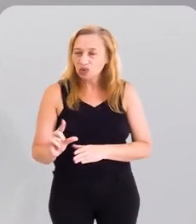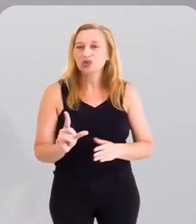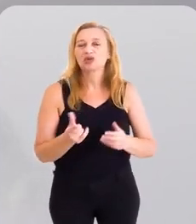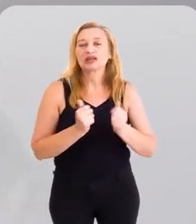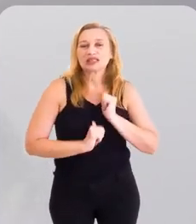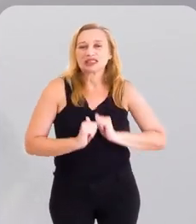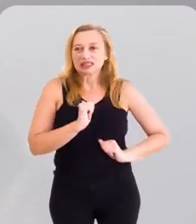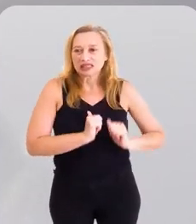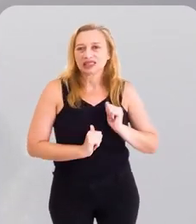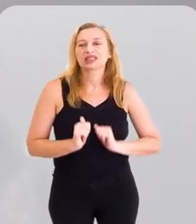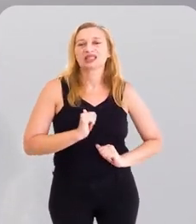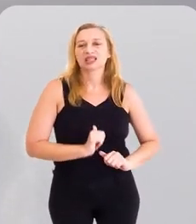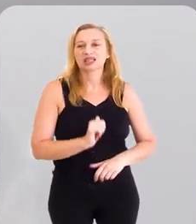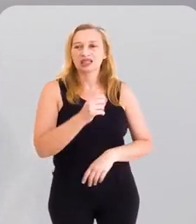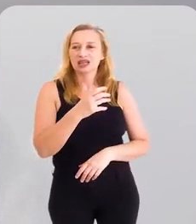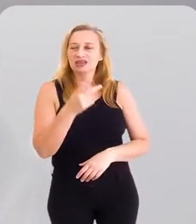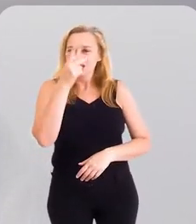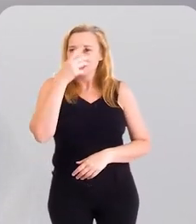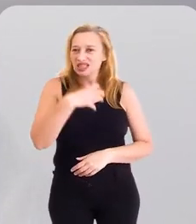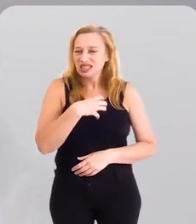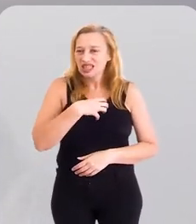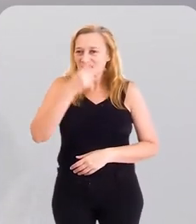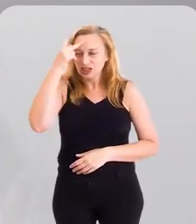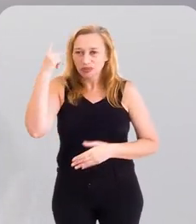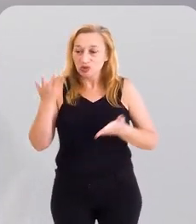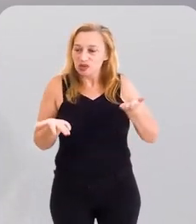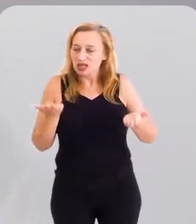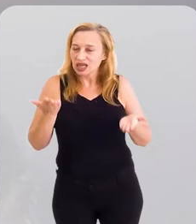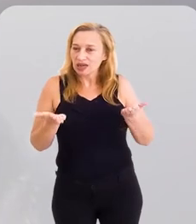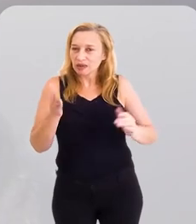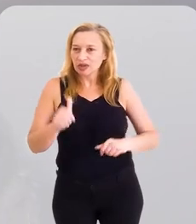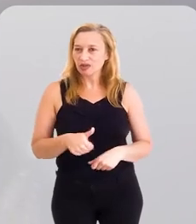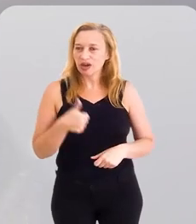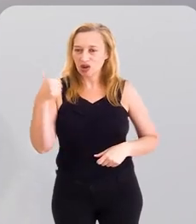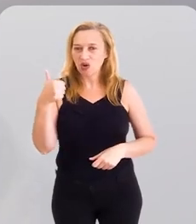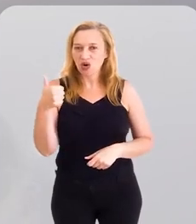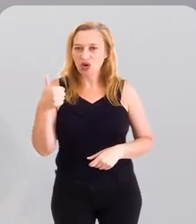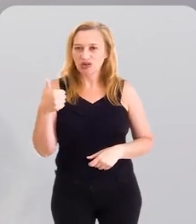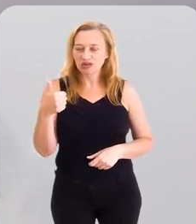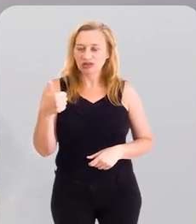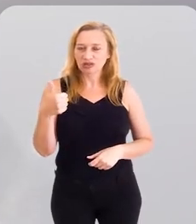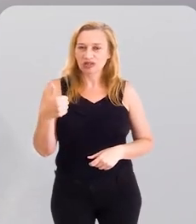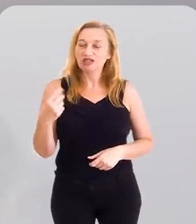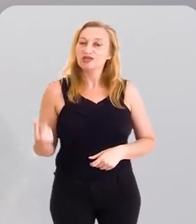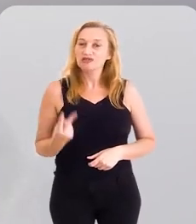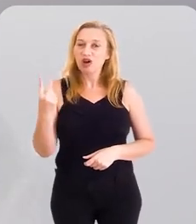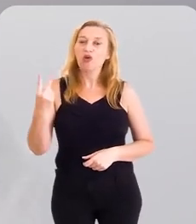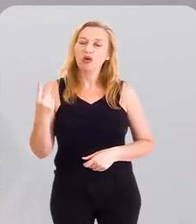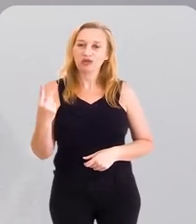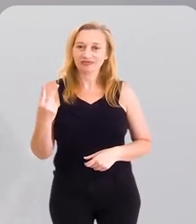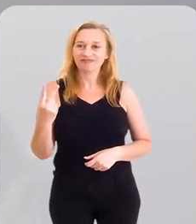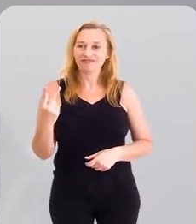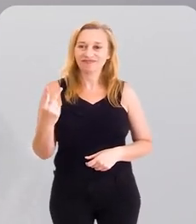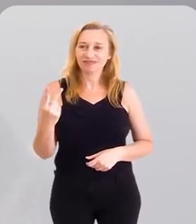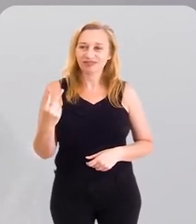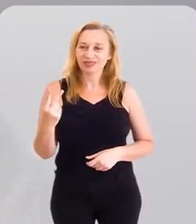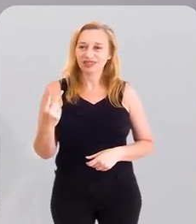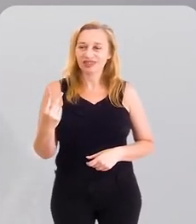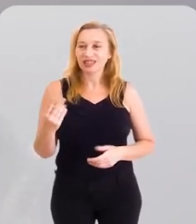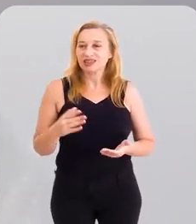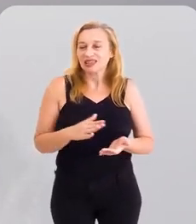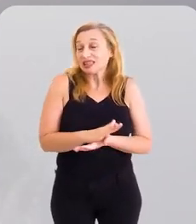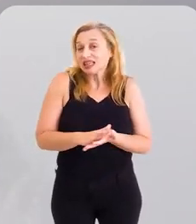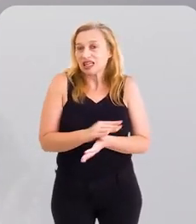diminui muito a angústia e a ansiedade. Você sente as pessoas estabilizando, ficando bem, ficando com uma meta, uma luz no final do